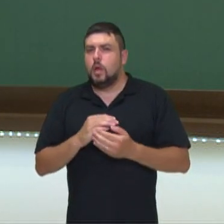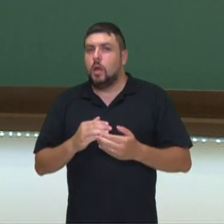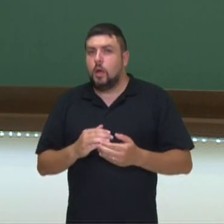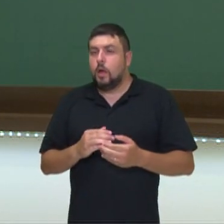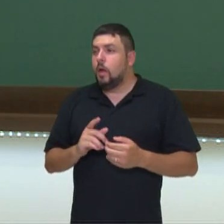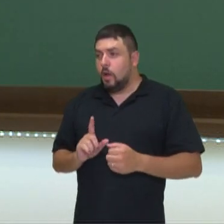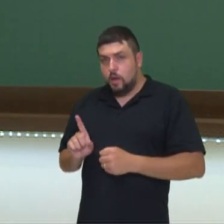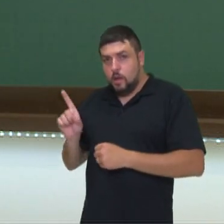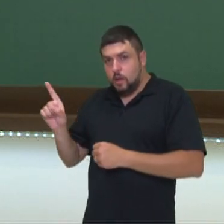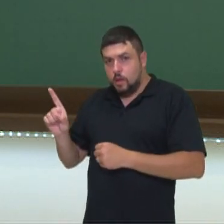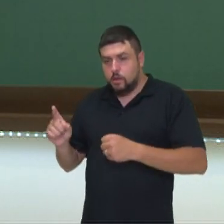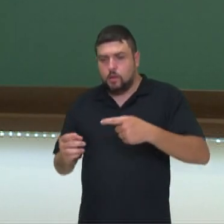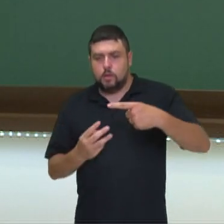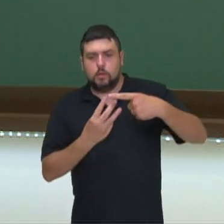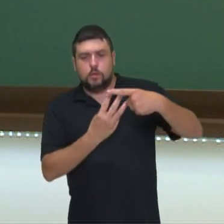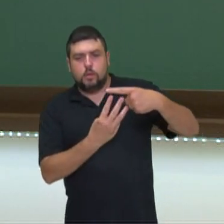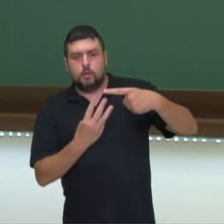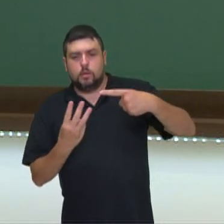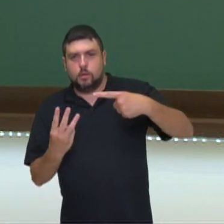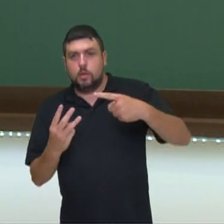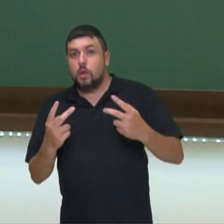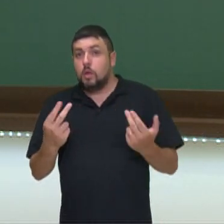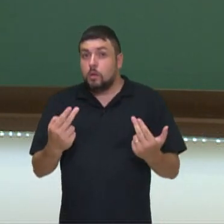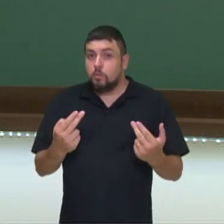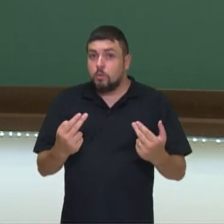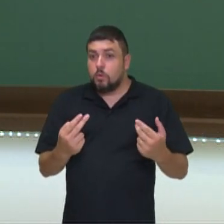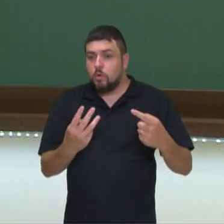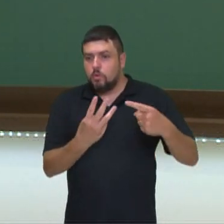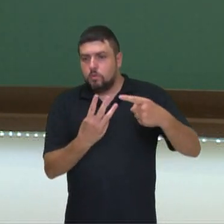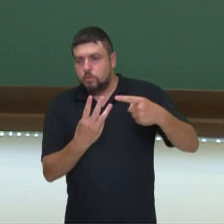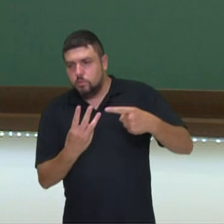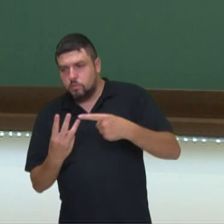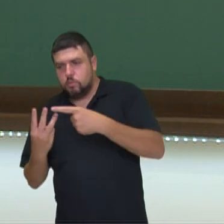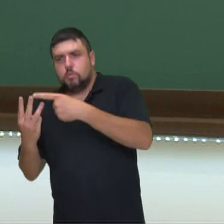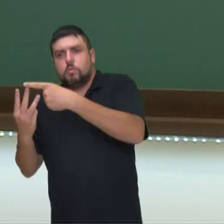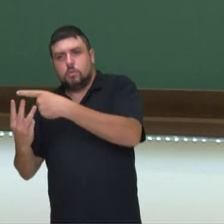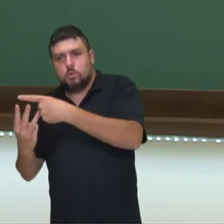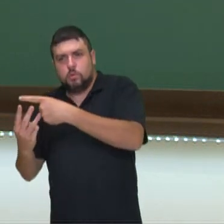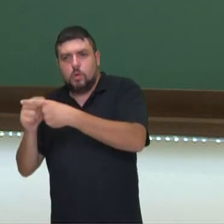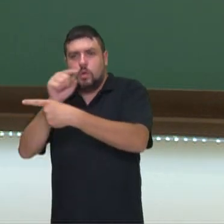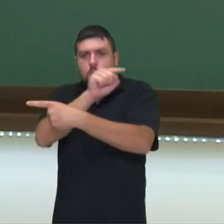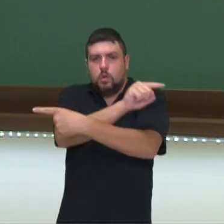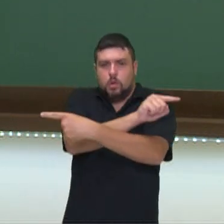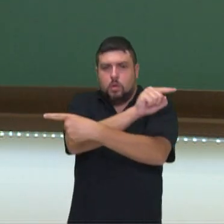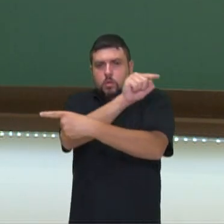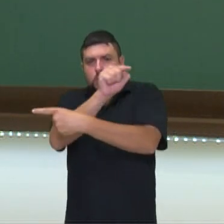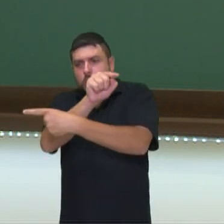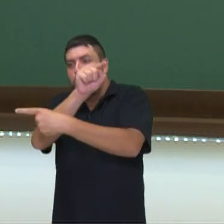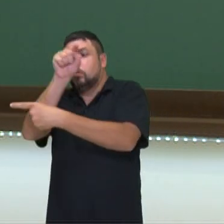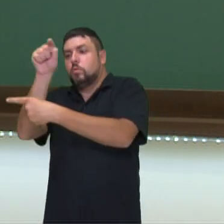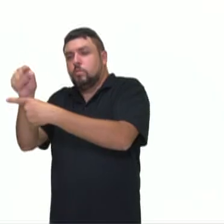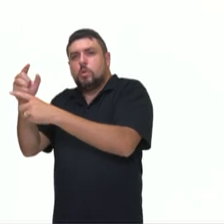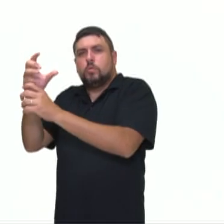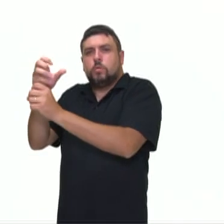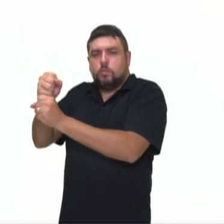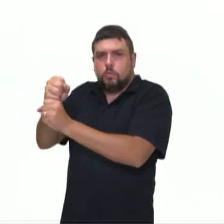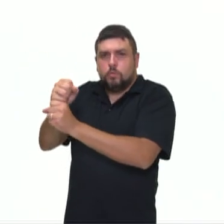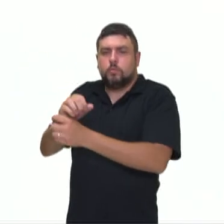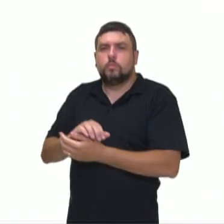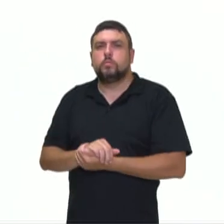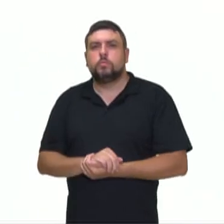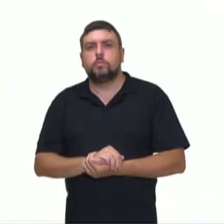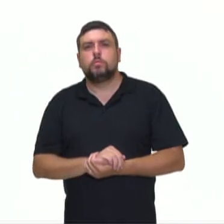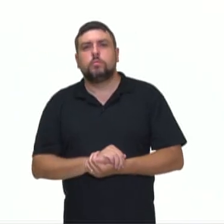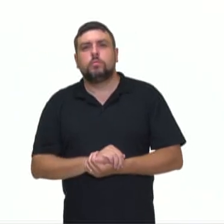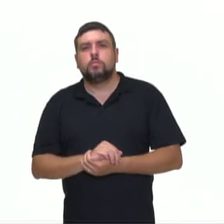são iguais, eu repito o denominador, que é 3, e somo os numeradores. Então, como que ficaria? 2/3 mais 2/3